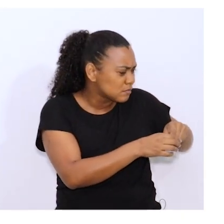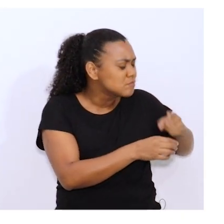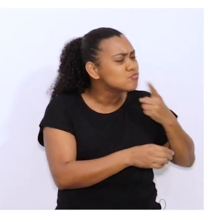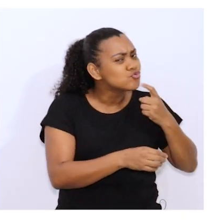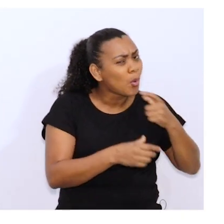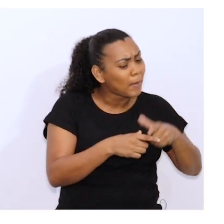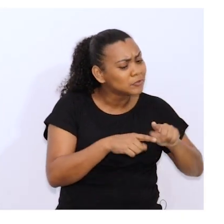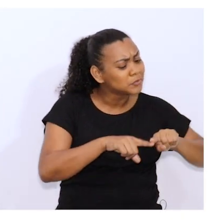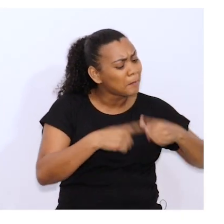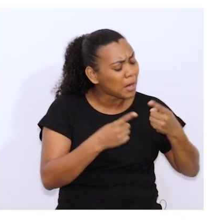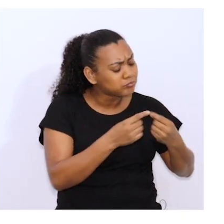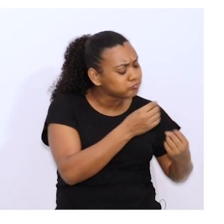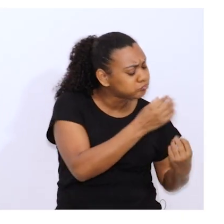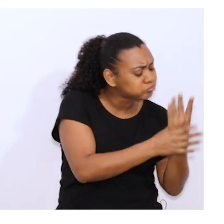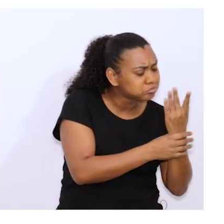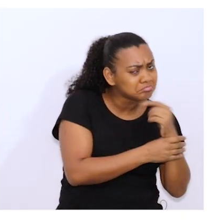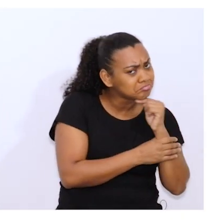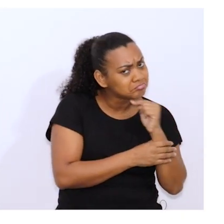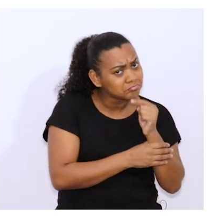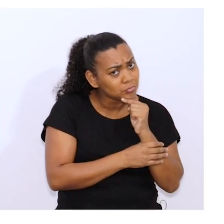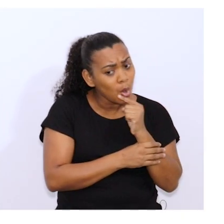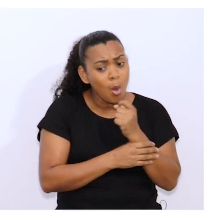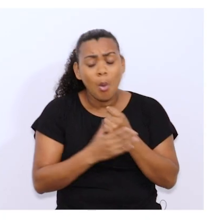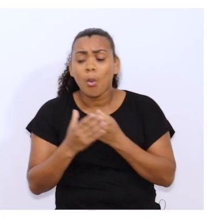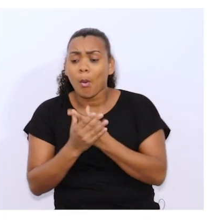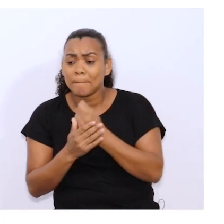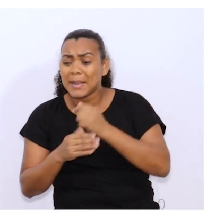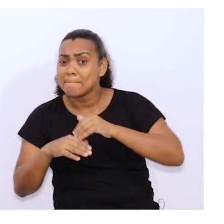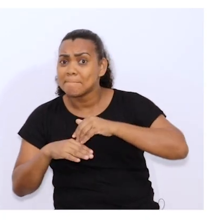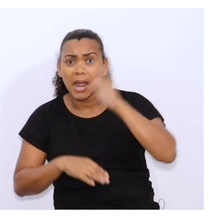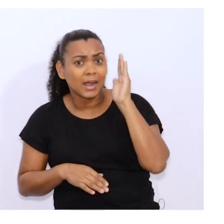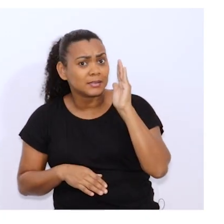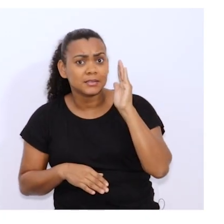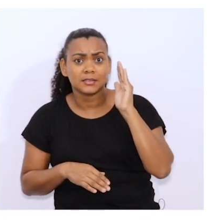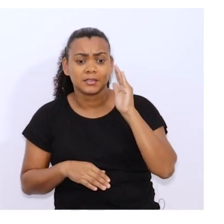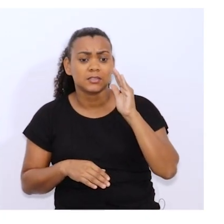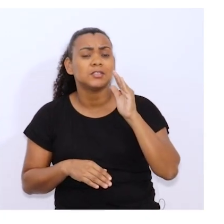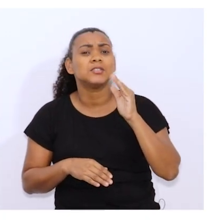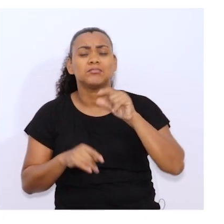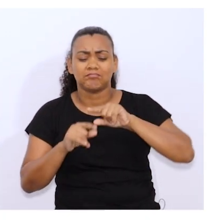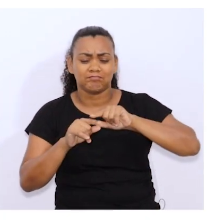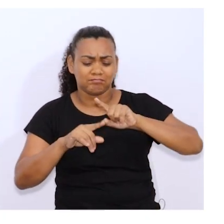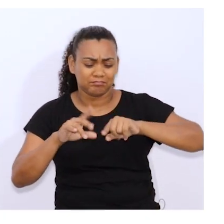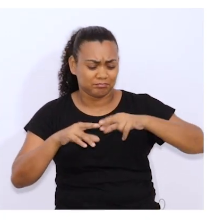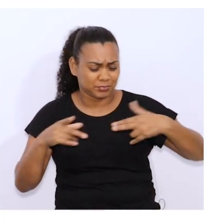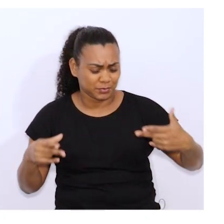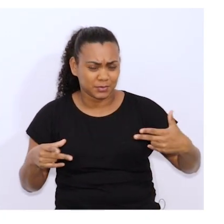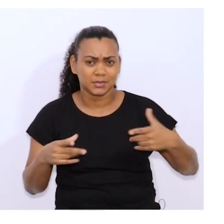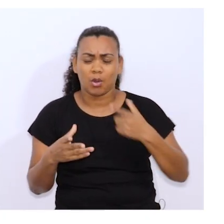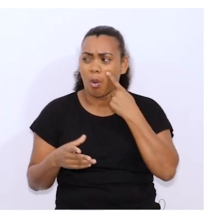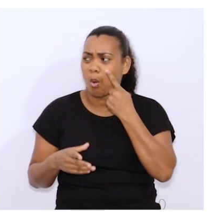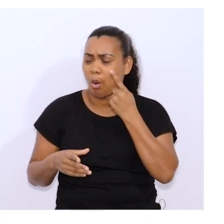nasceu. Comprei mais verduras na feira. Olha que horta mais